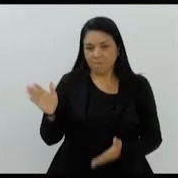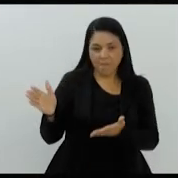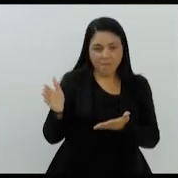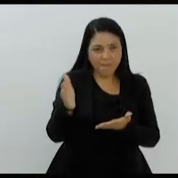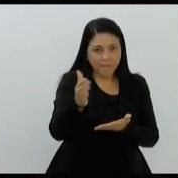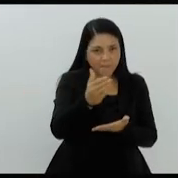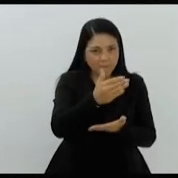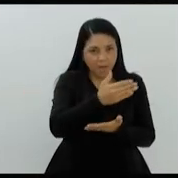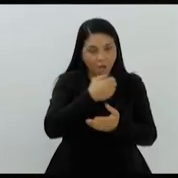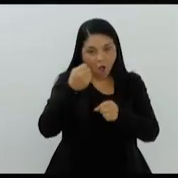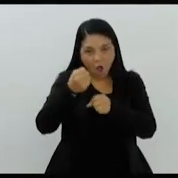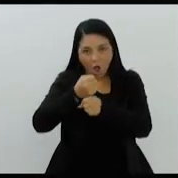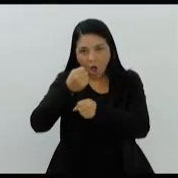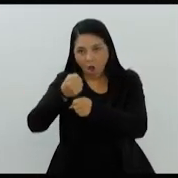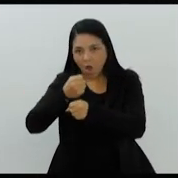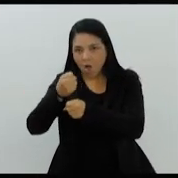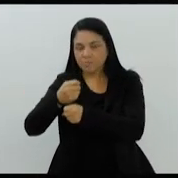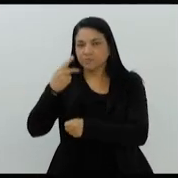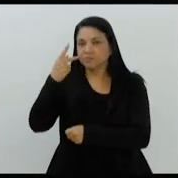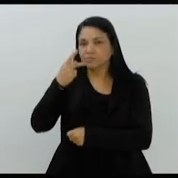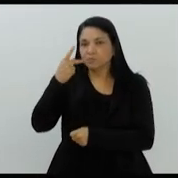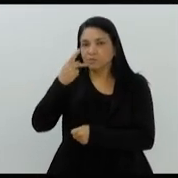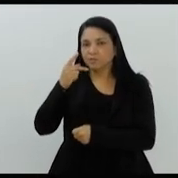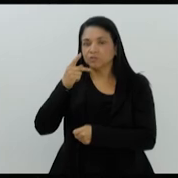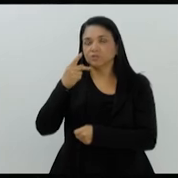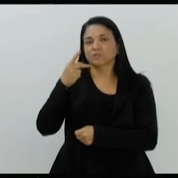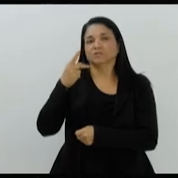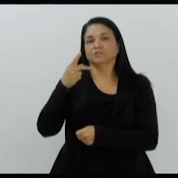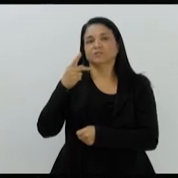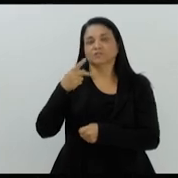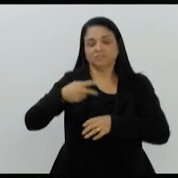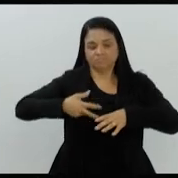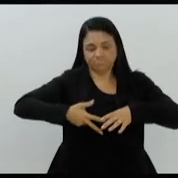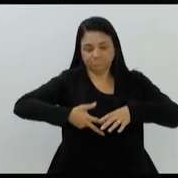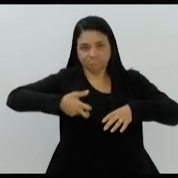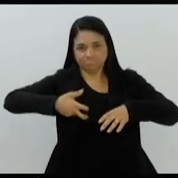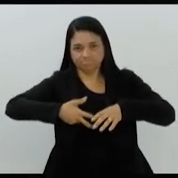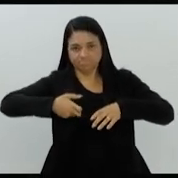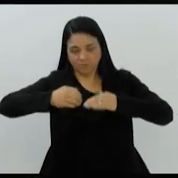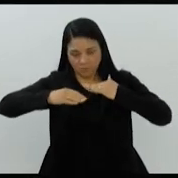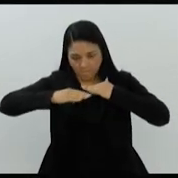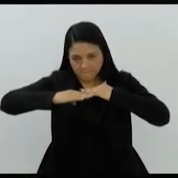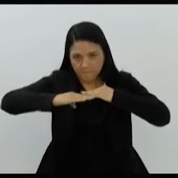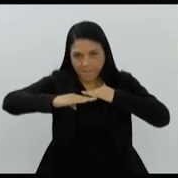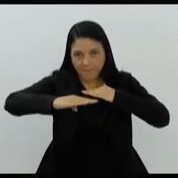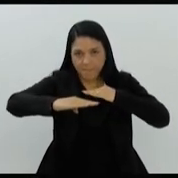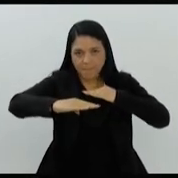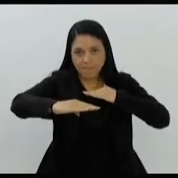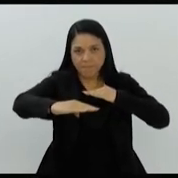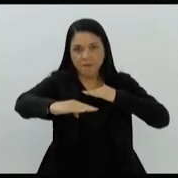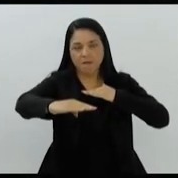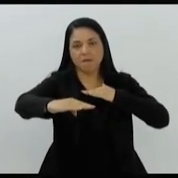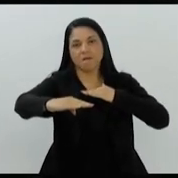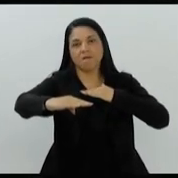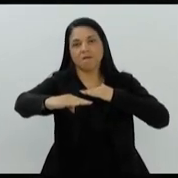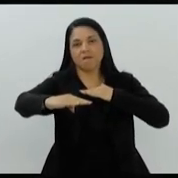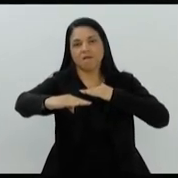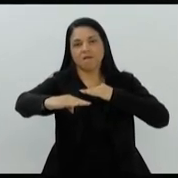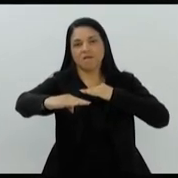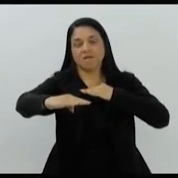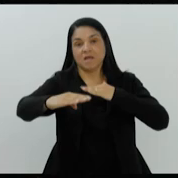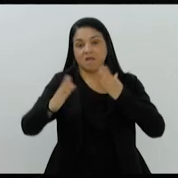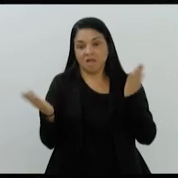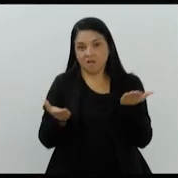obras políticas eleitorais de drenagem e pavimentação que estão sendo feito